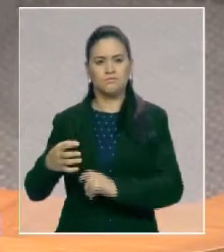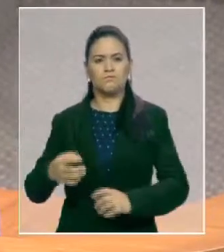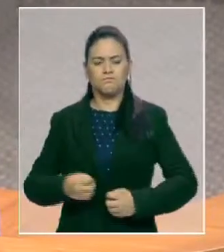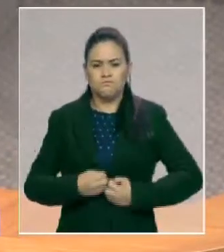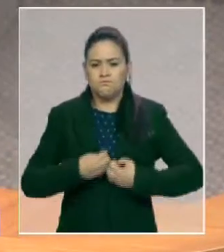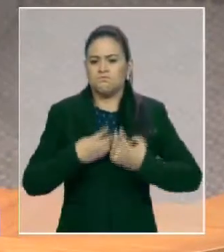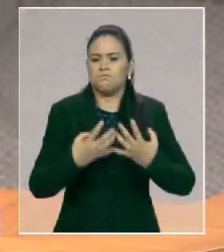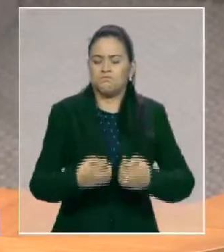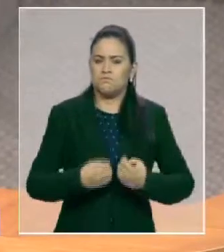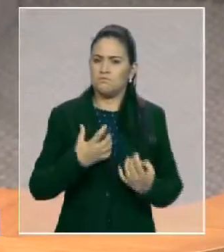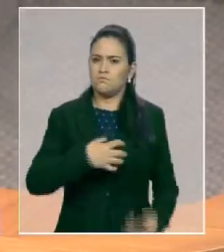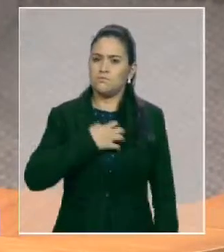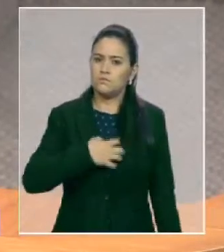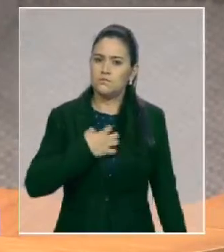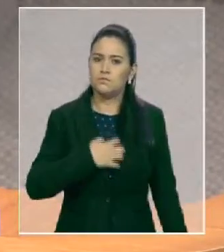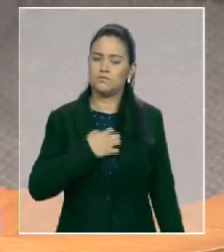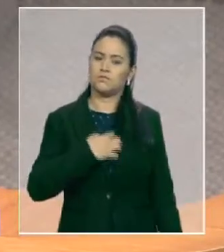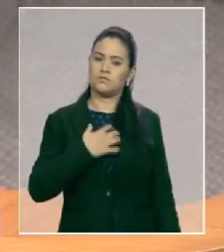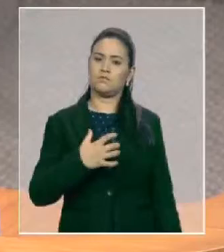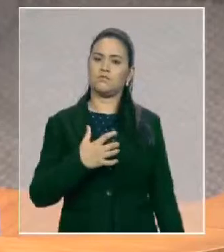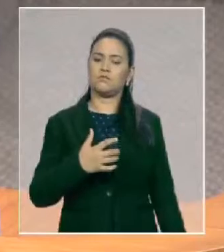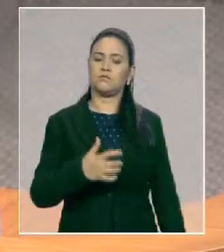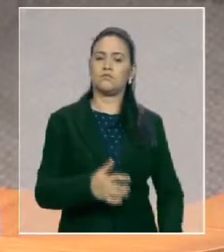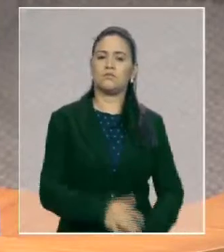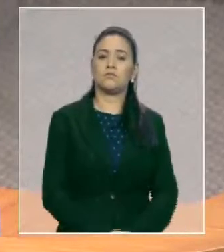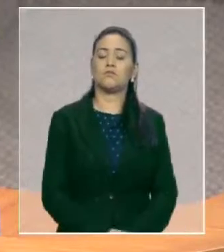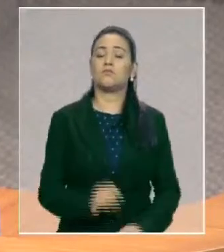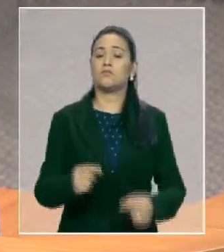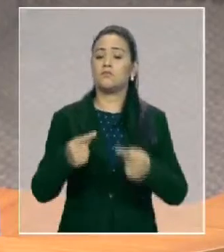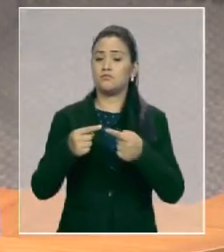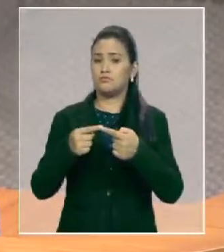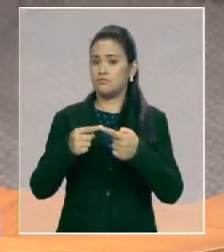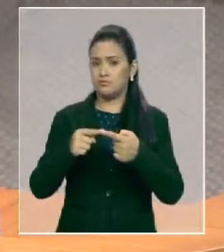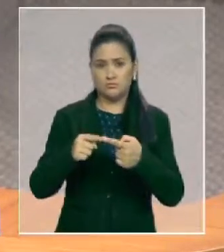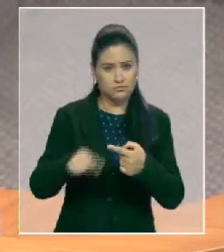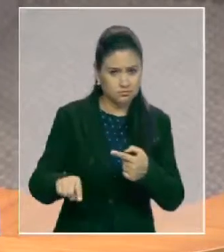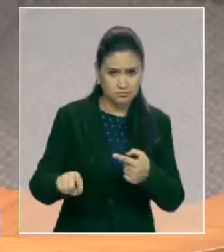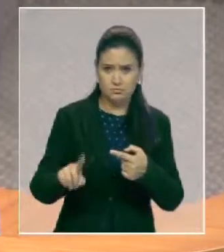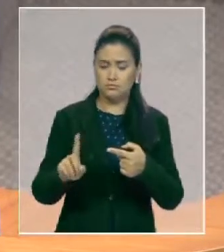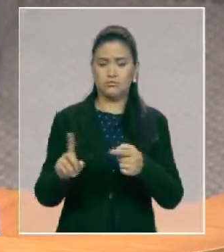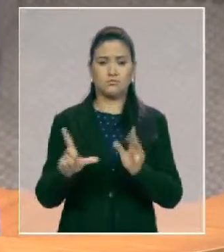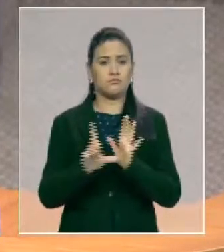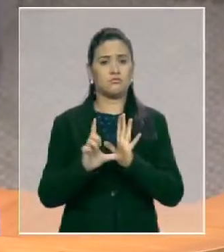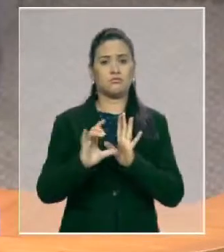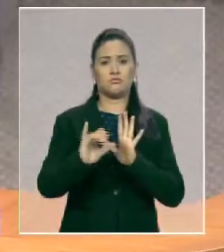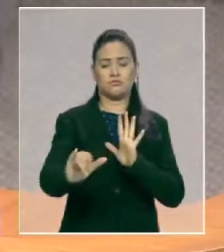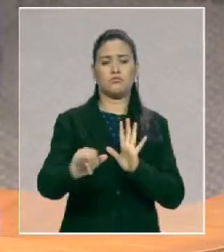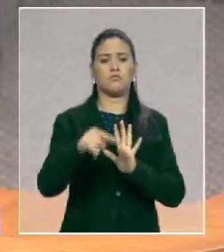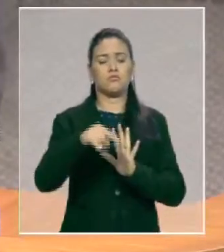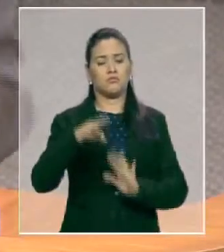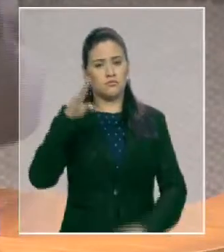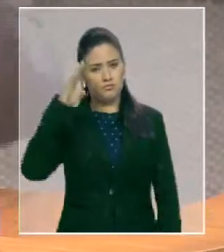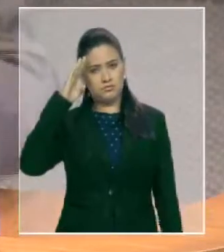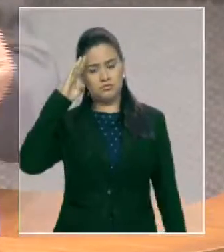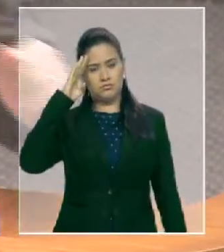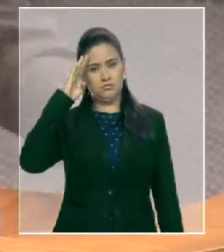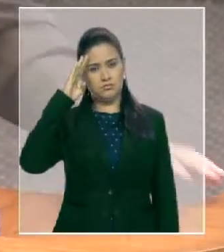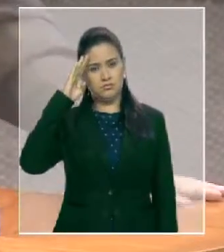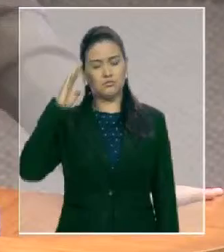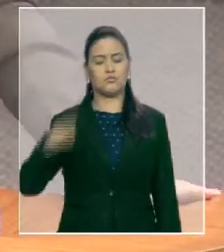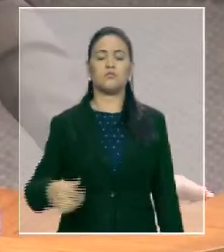inflamados, o que está em desacordo com a legislação militar. Então nós temos que se